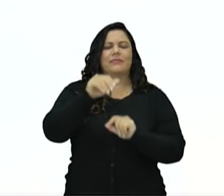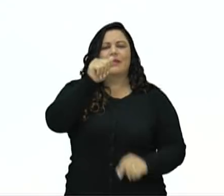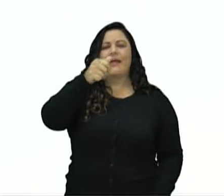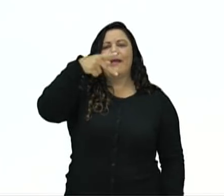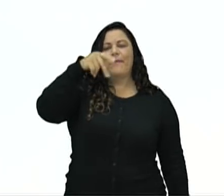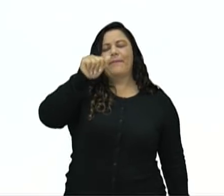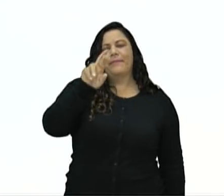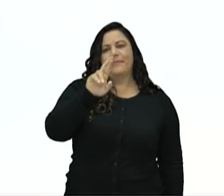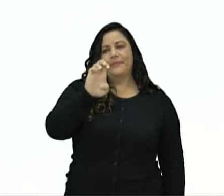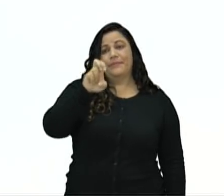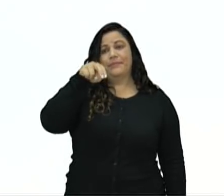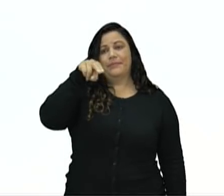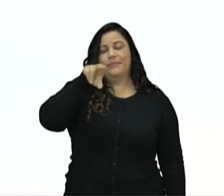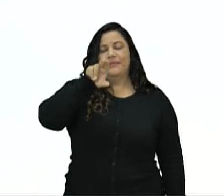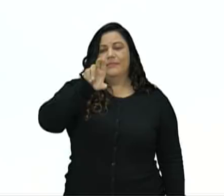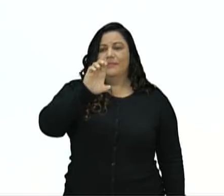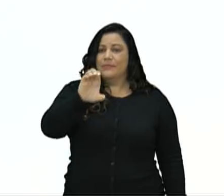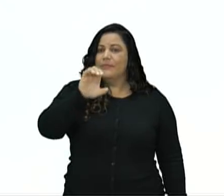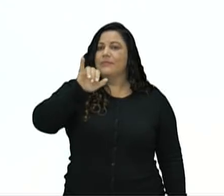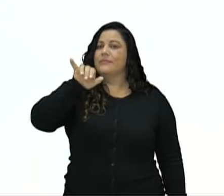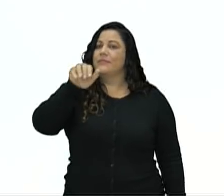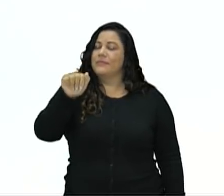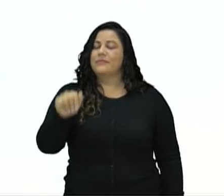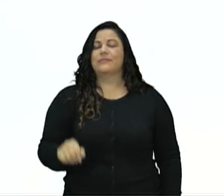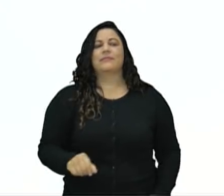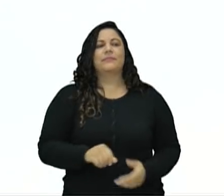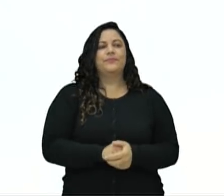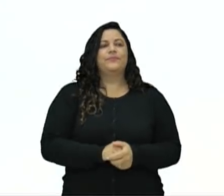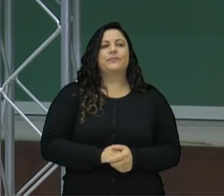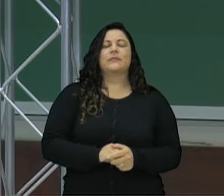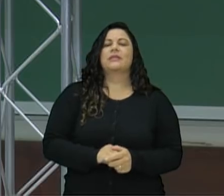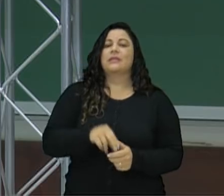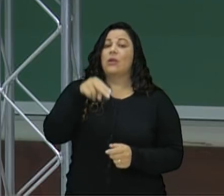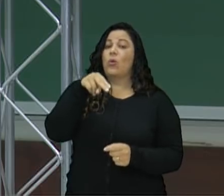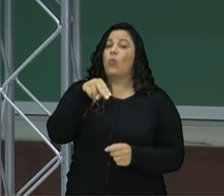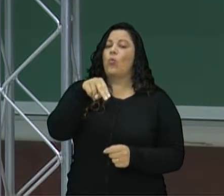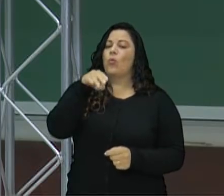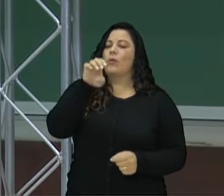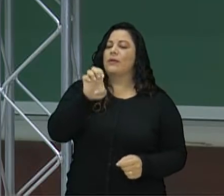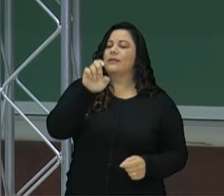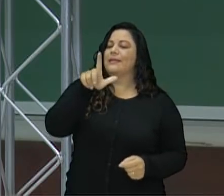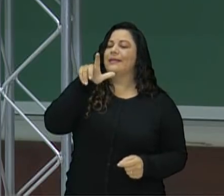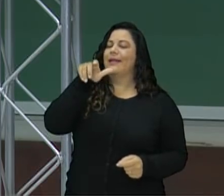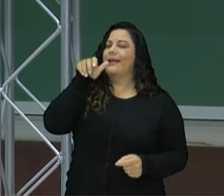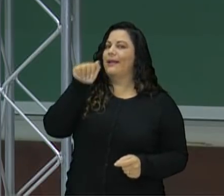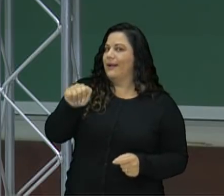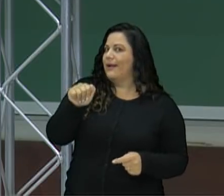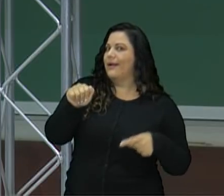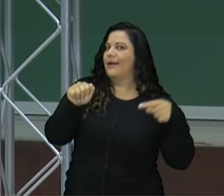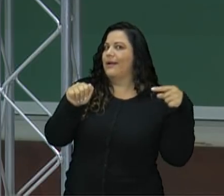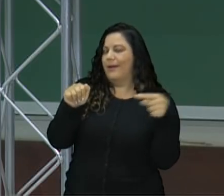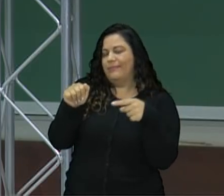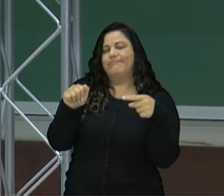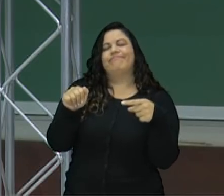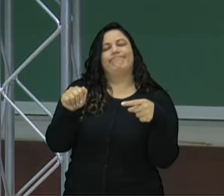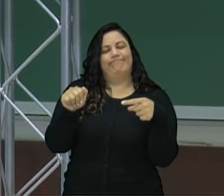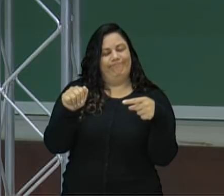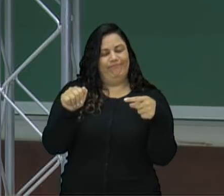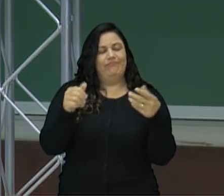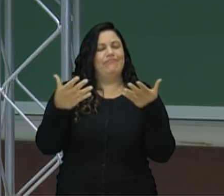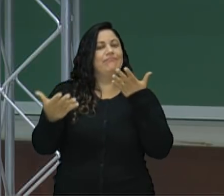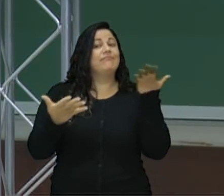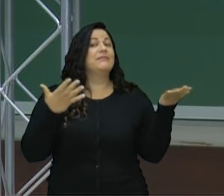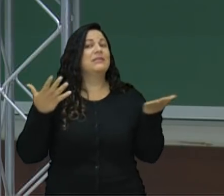não precisa validar o seu valor nela. Nela o quê? Até agora não deu para o leitor saber do que está falando aí, o